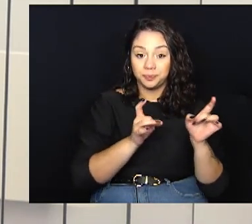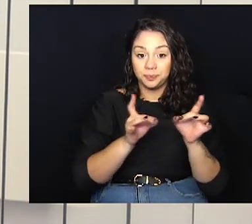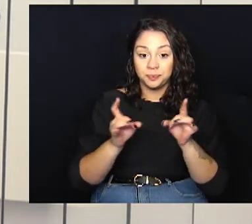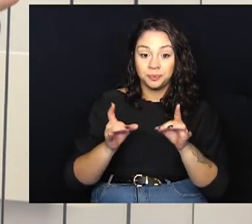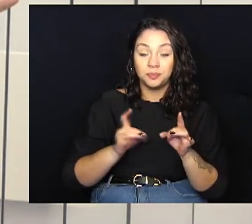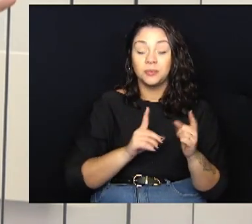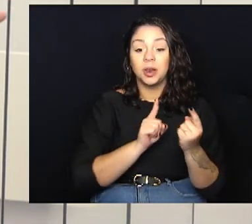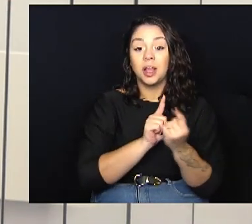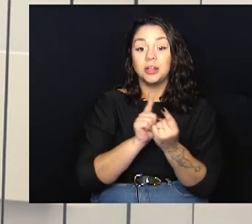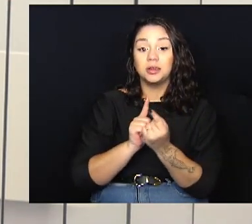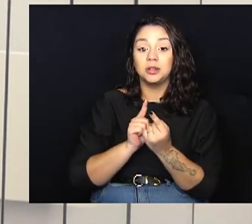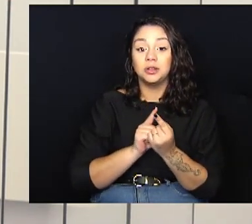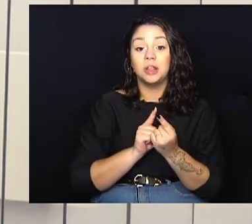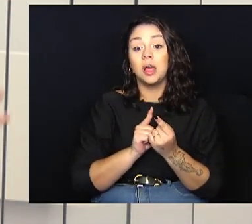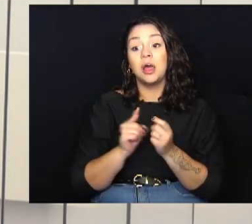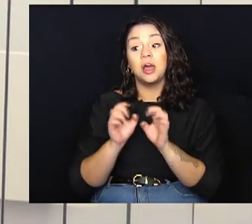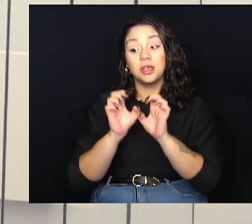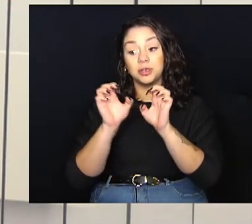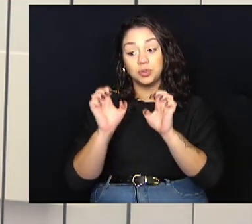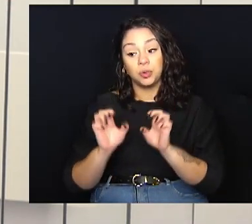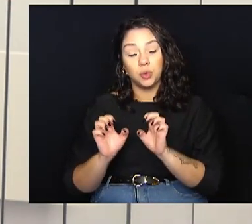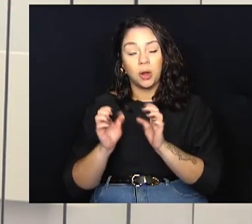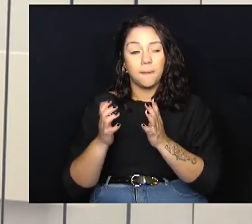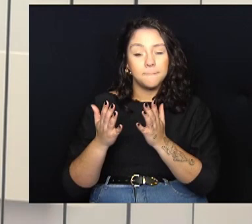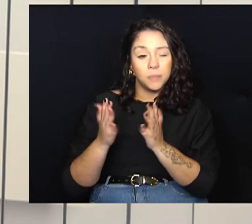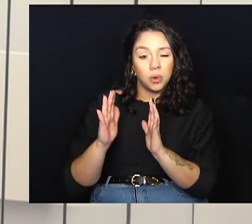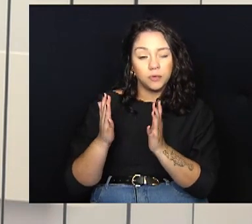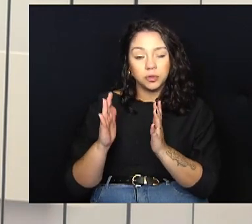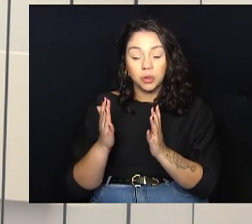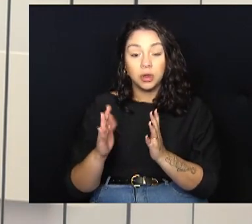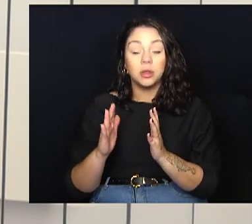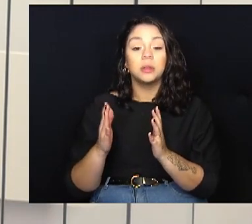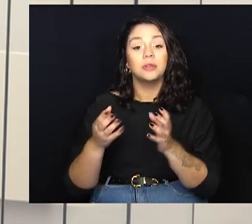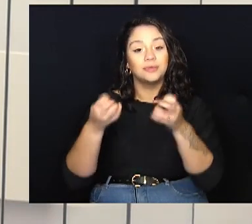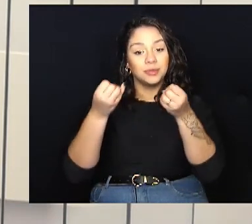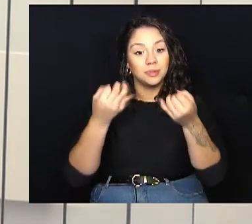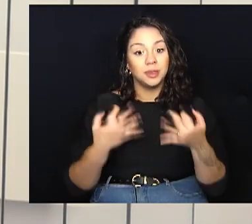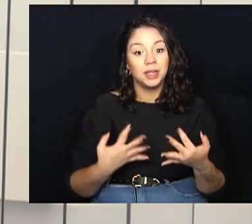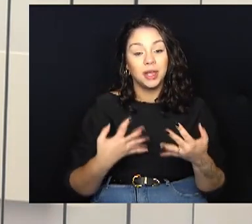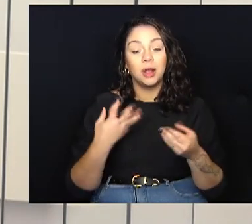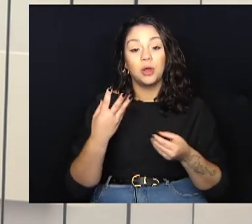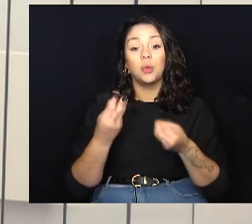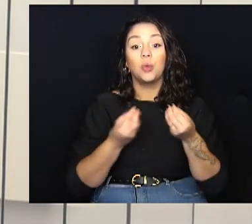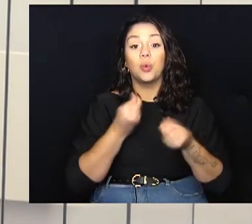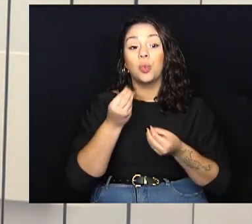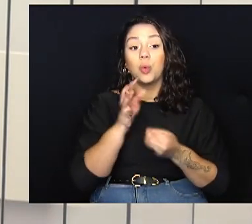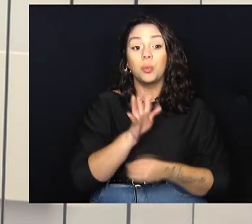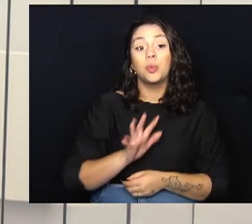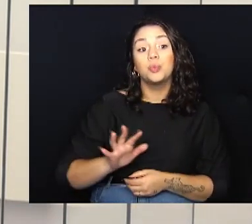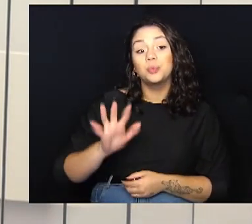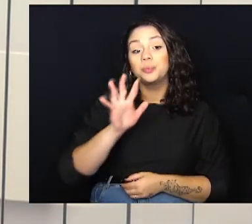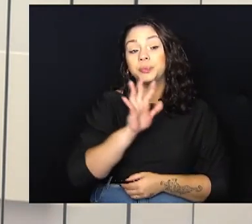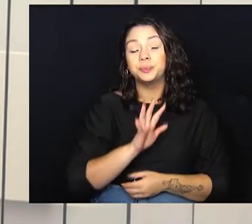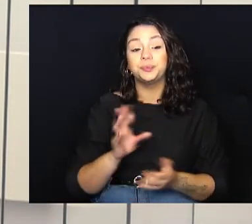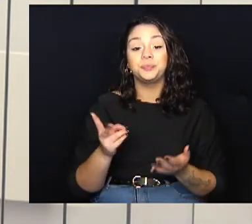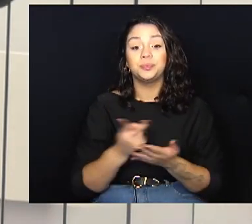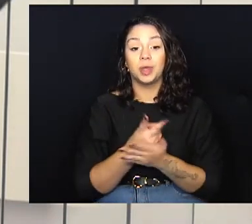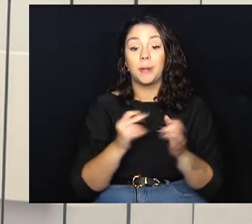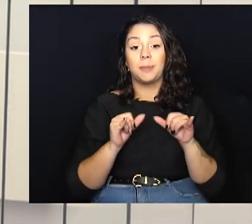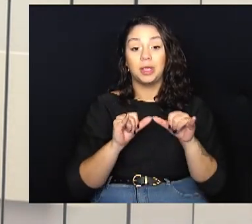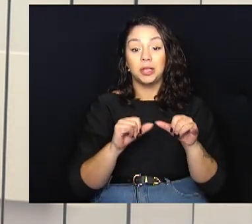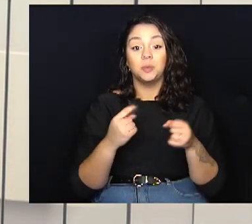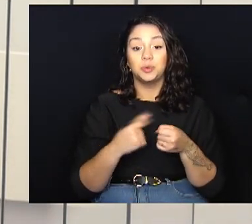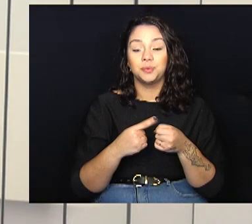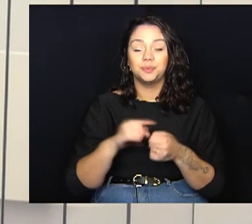atendendo em uma estrutura provisória então para nos contar este Panorama qualquer situação do mercadão